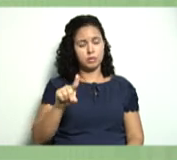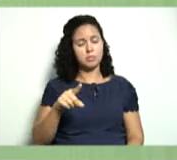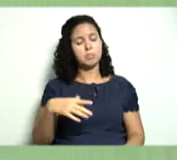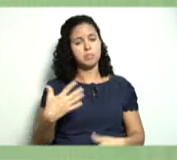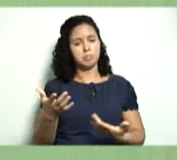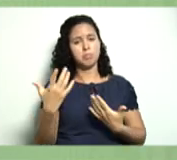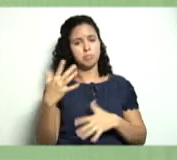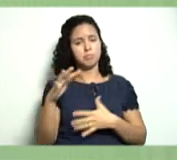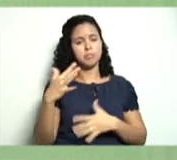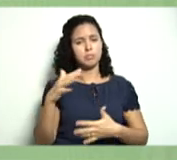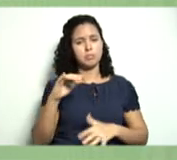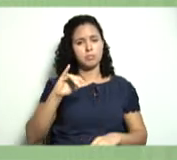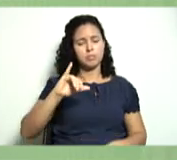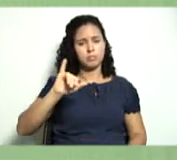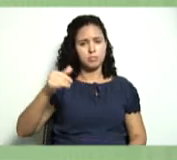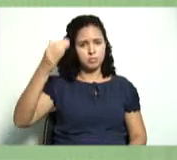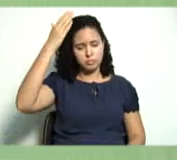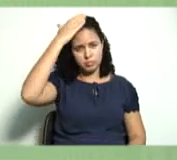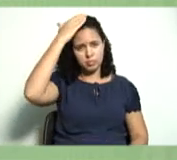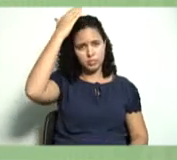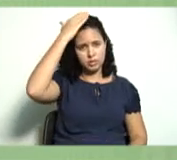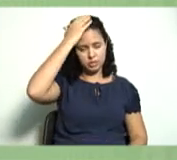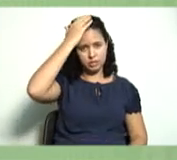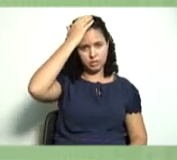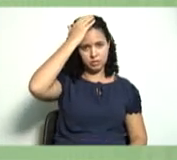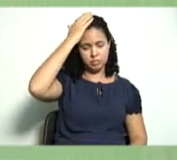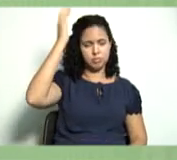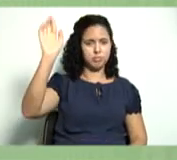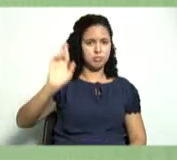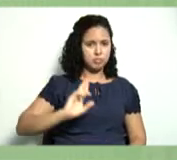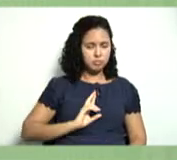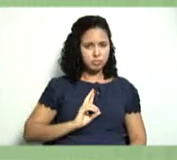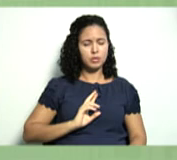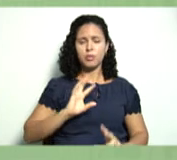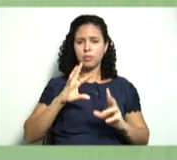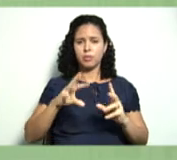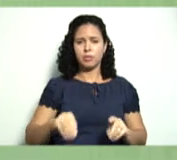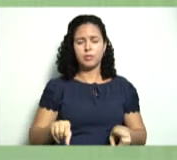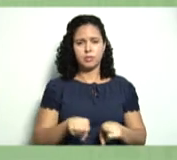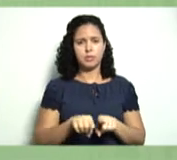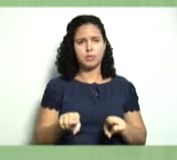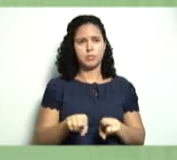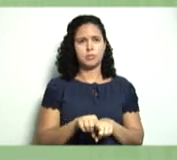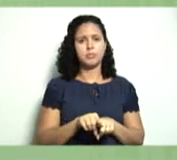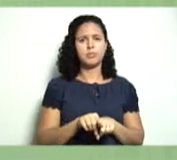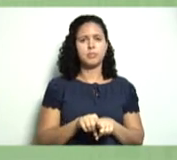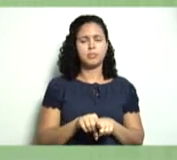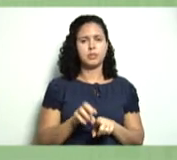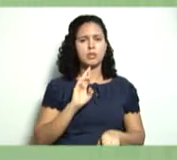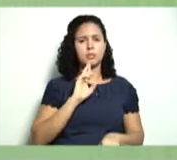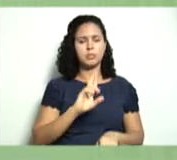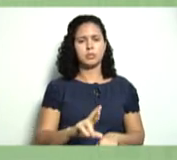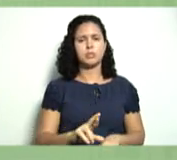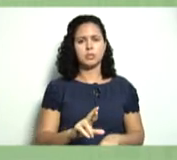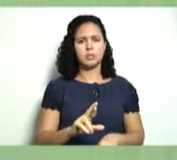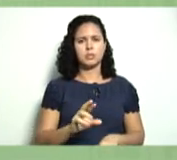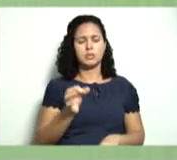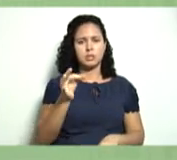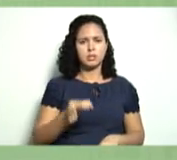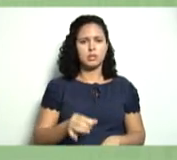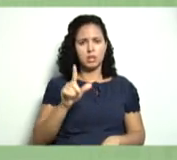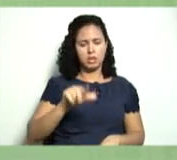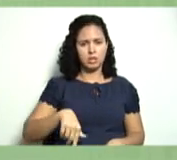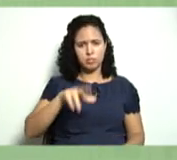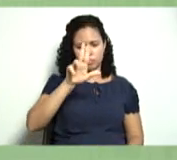pólo de ji paraná que mandou essa resposta ea todos que participaram também a resposta certa é essa mesmo pincel